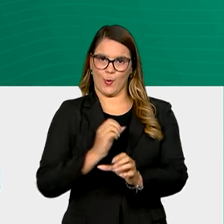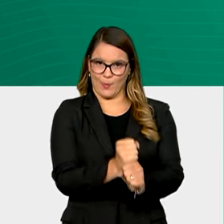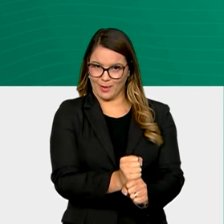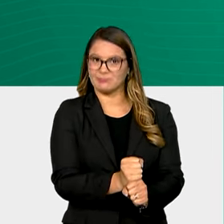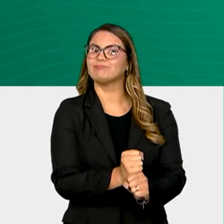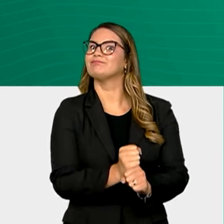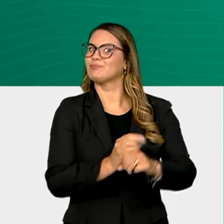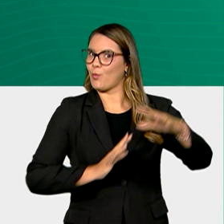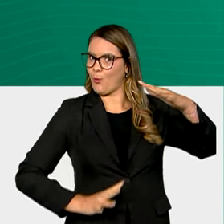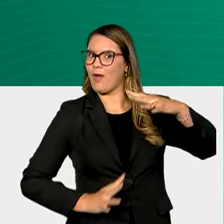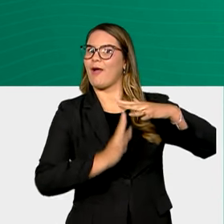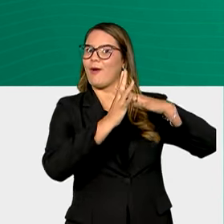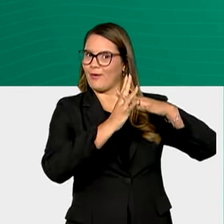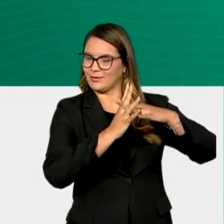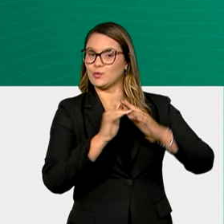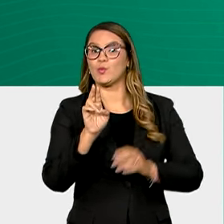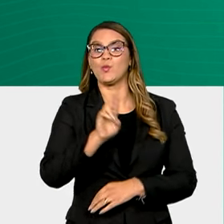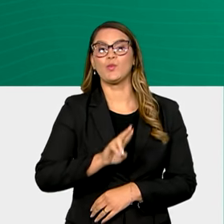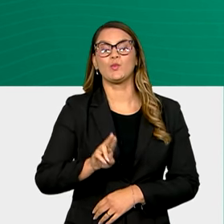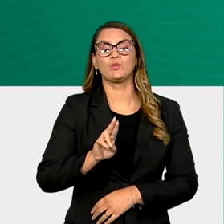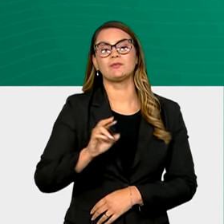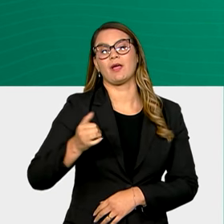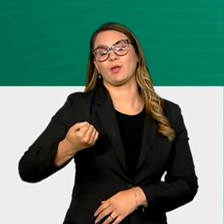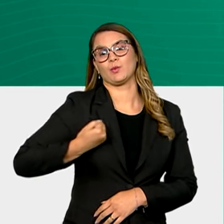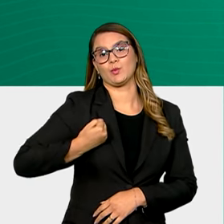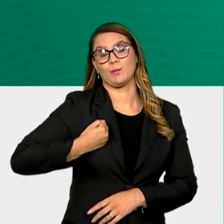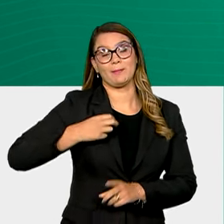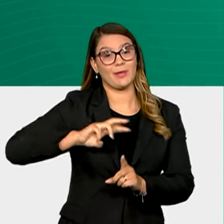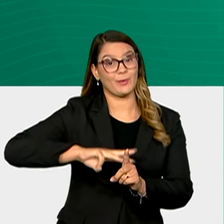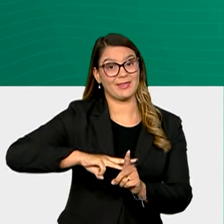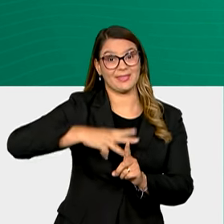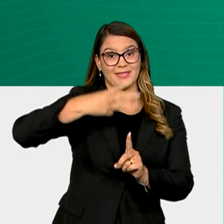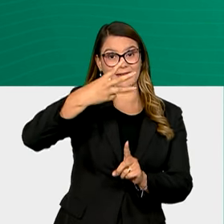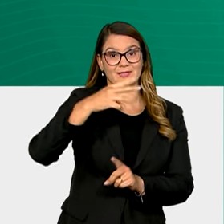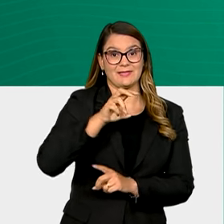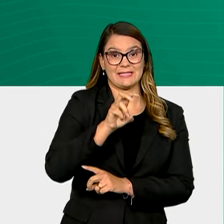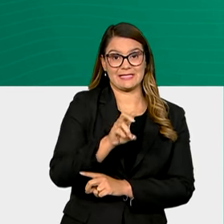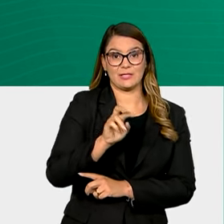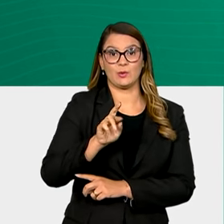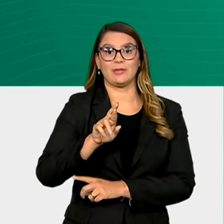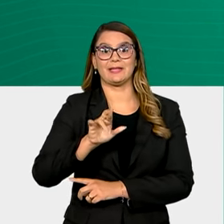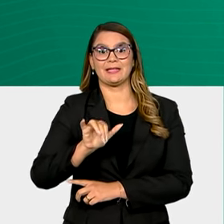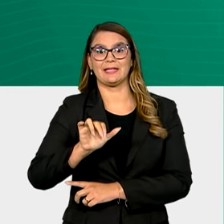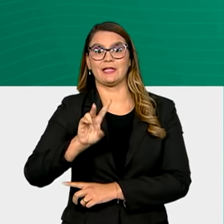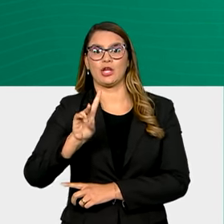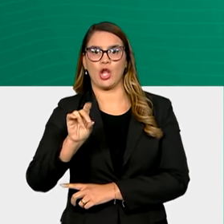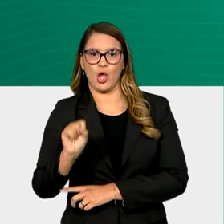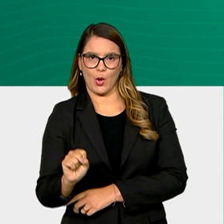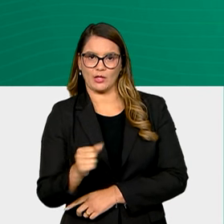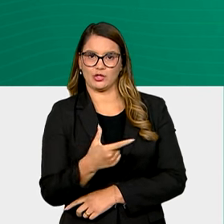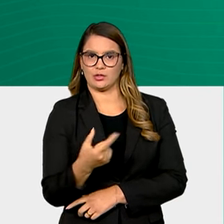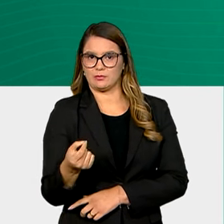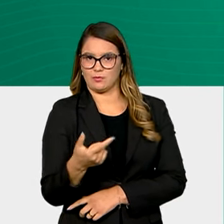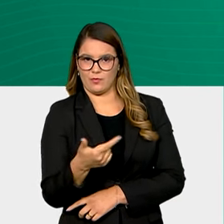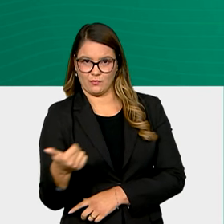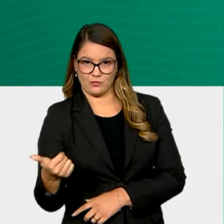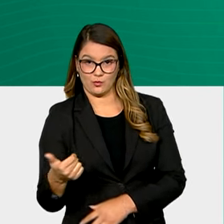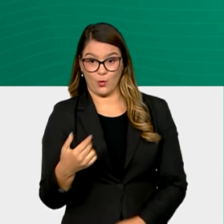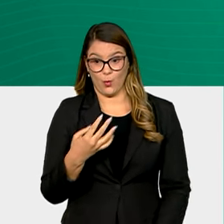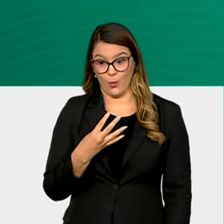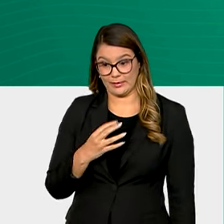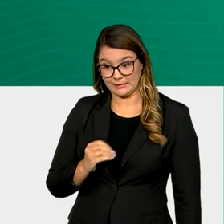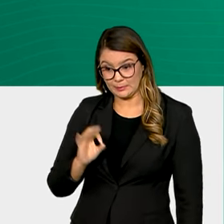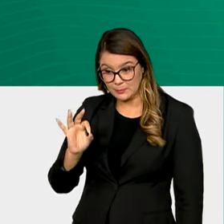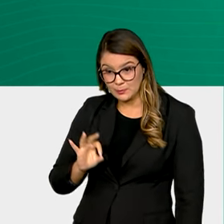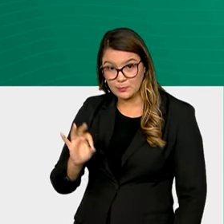Um recorde. O número é quase 3 vezes os 5 trilhões de 2021 e 40% maior